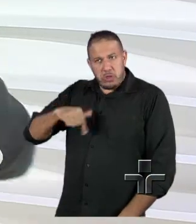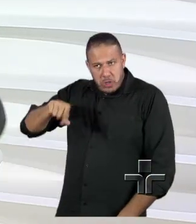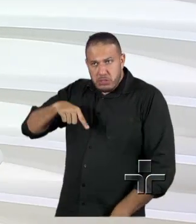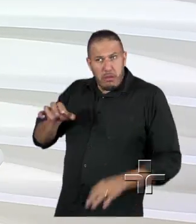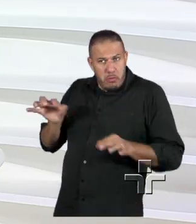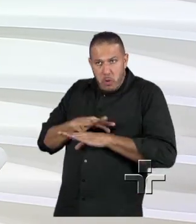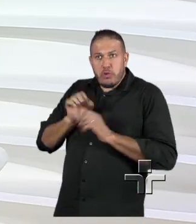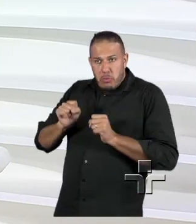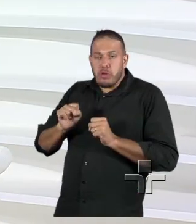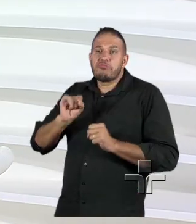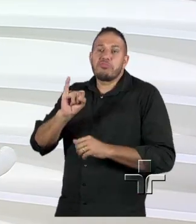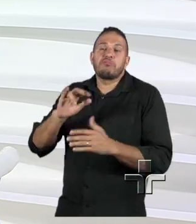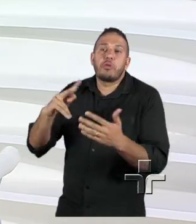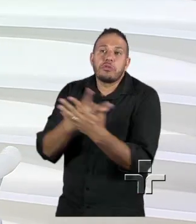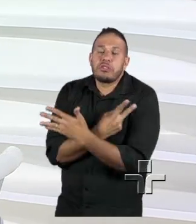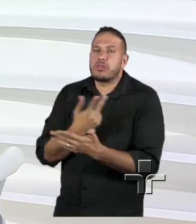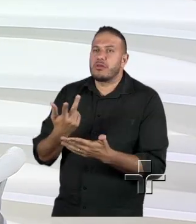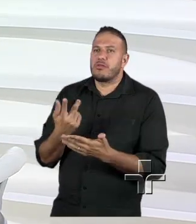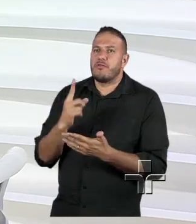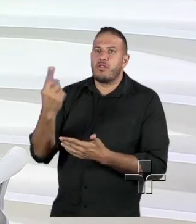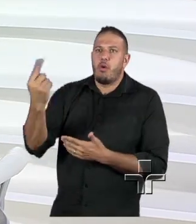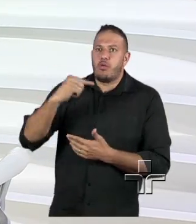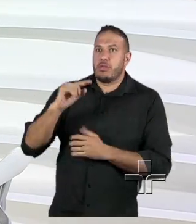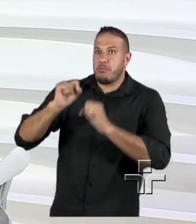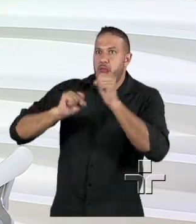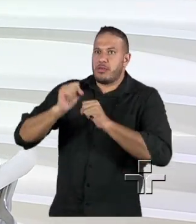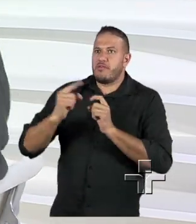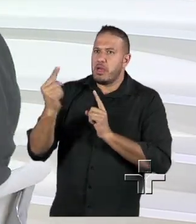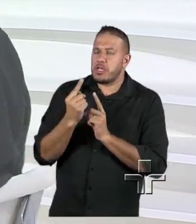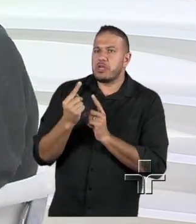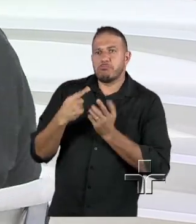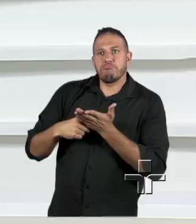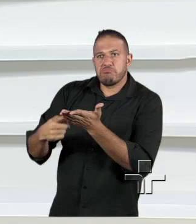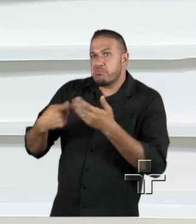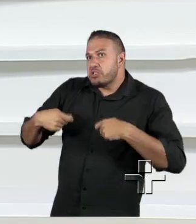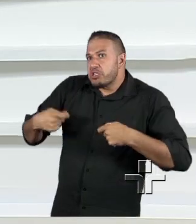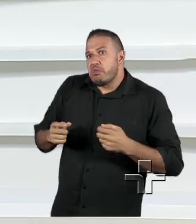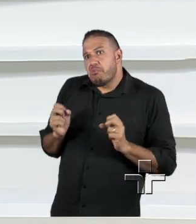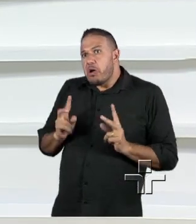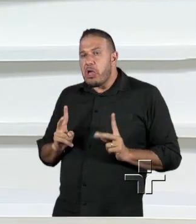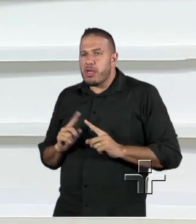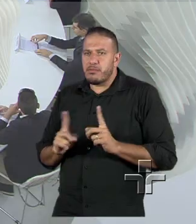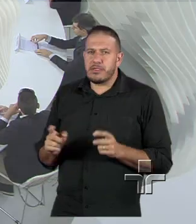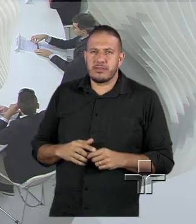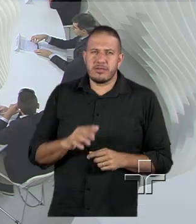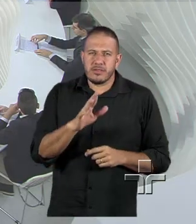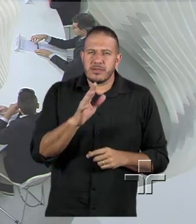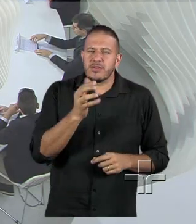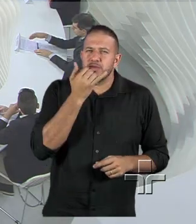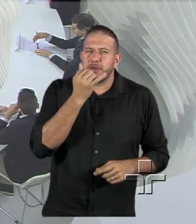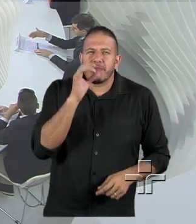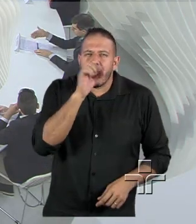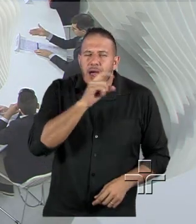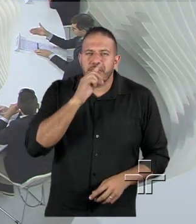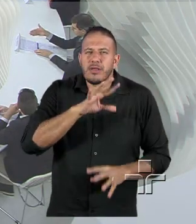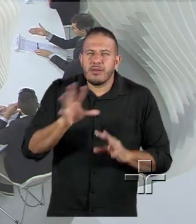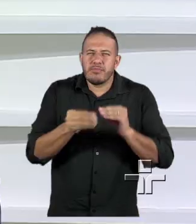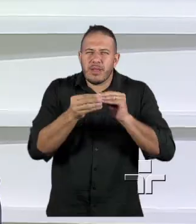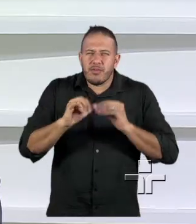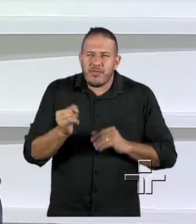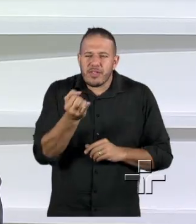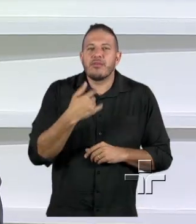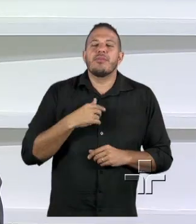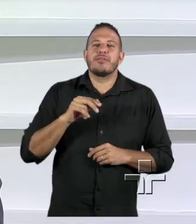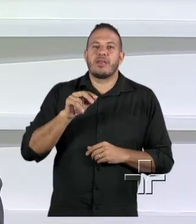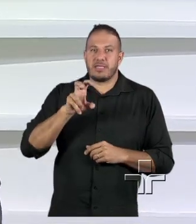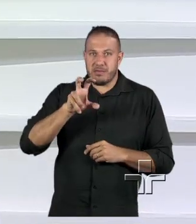pronto. Se um dia isso vier à agenda, ok, a gente está pronto. Rapidamente, para aproveitar o que você falou sobre a empresa que é uma das 50